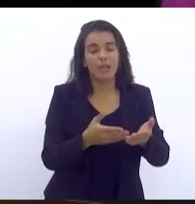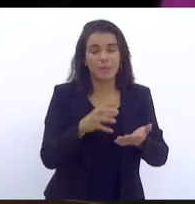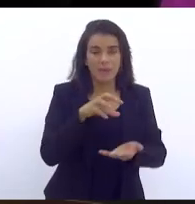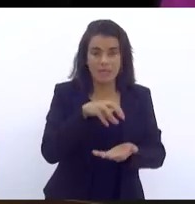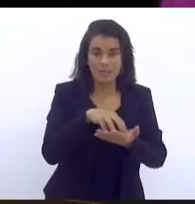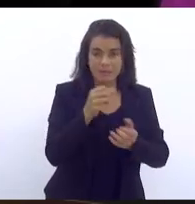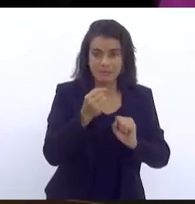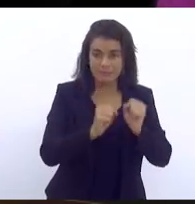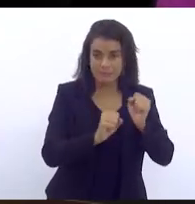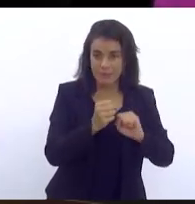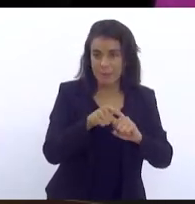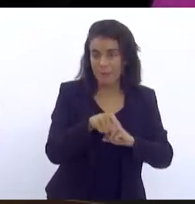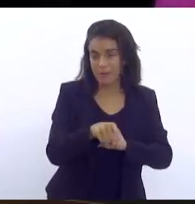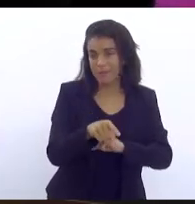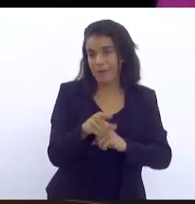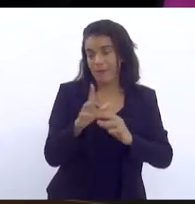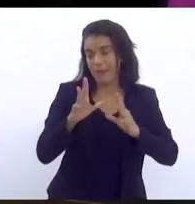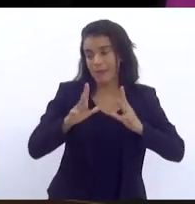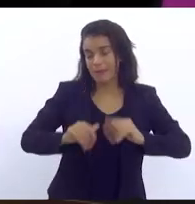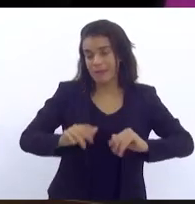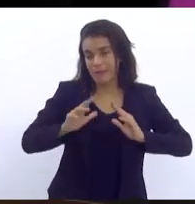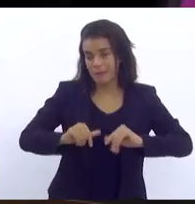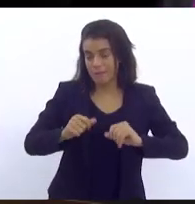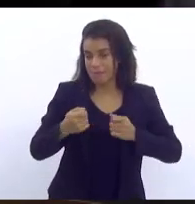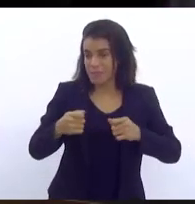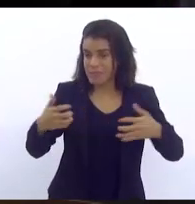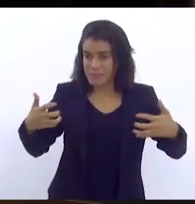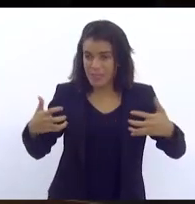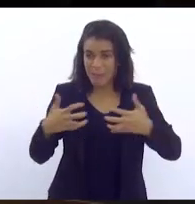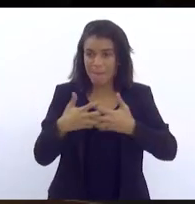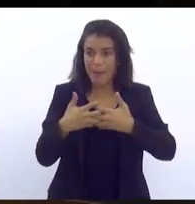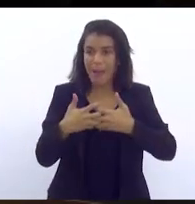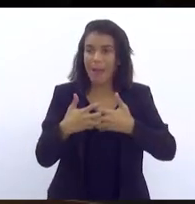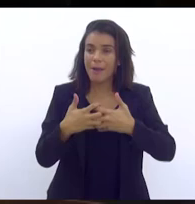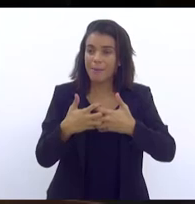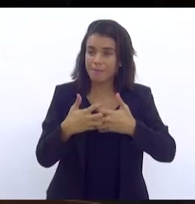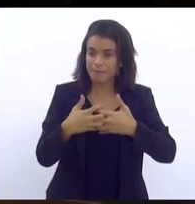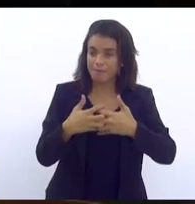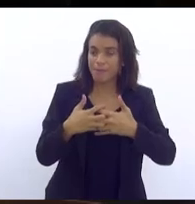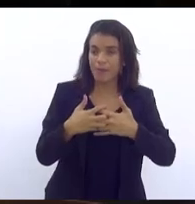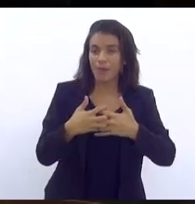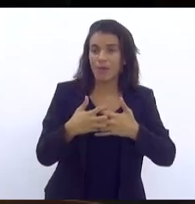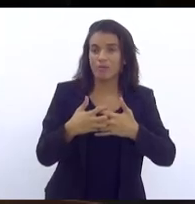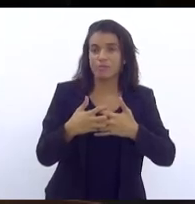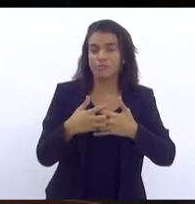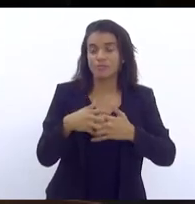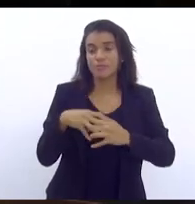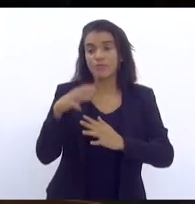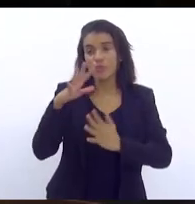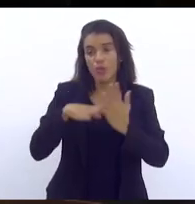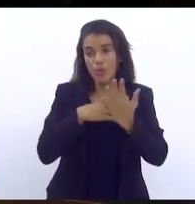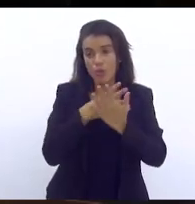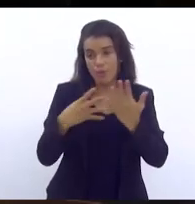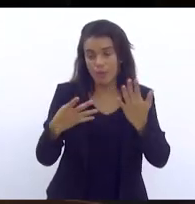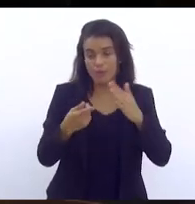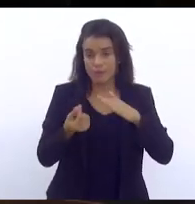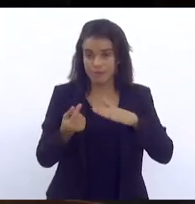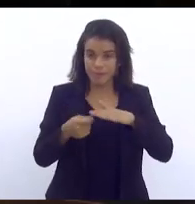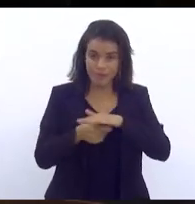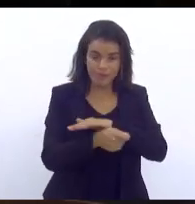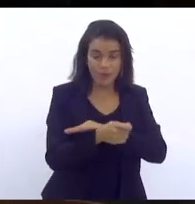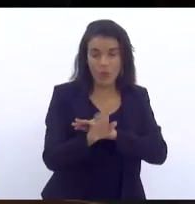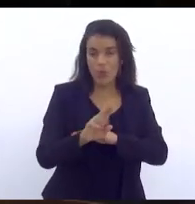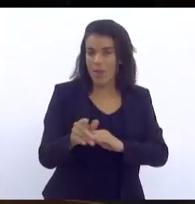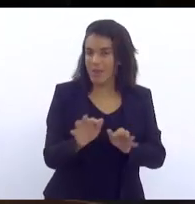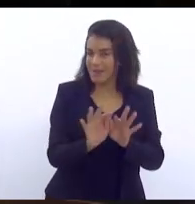de diretores de água esgoto eles têm que casar eles têm que casar com o o o plano de investimentos então não é uma questão